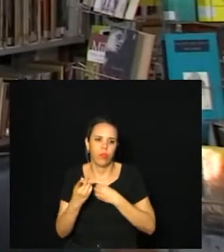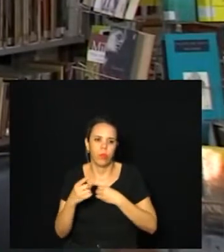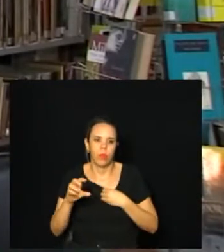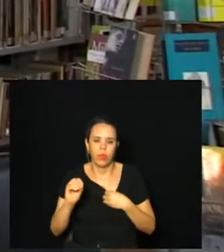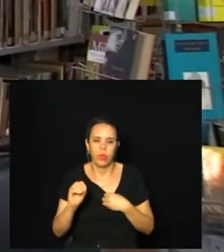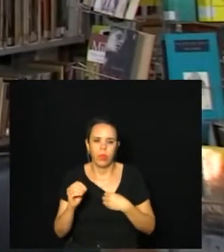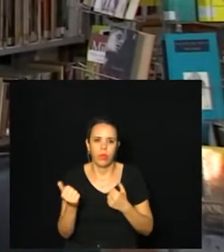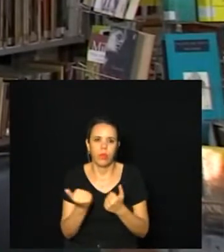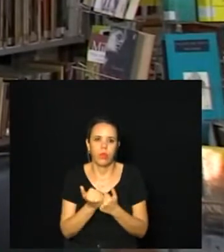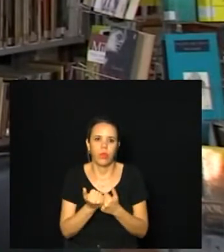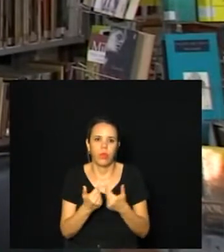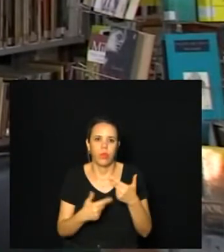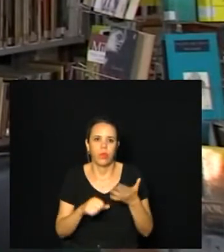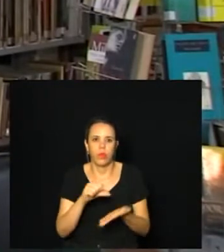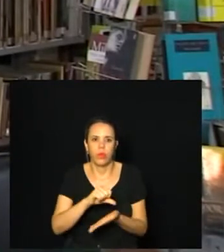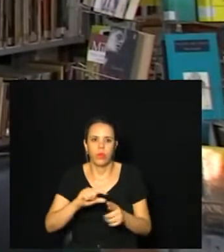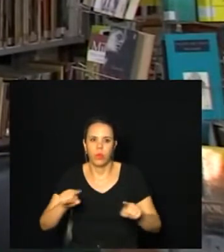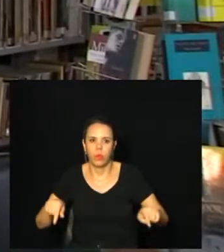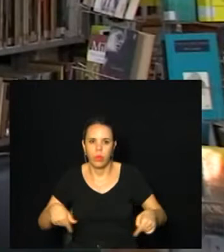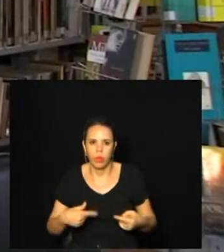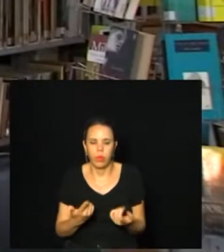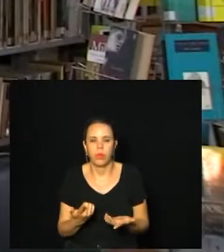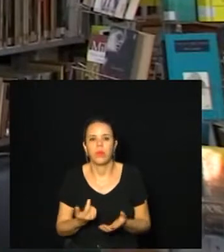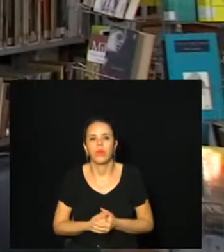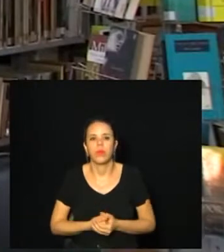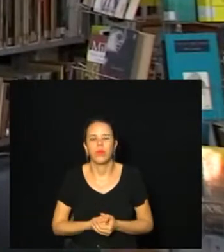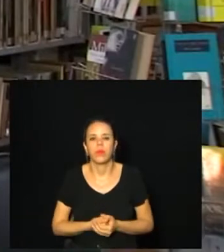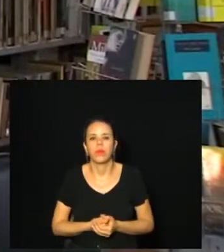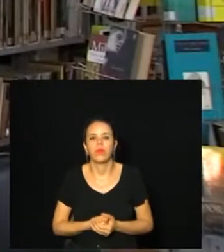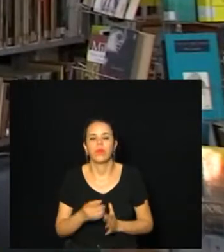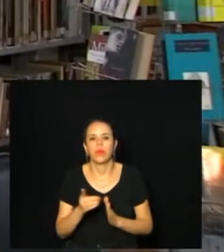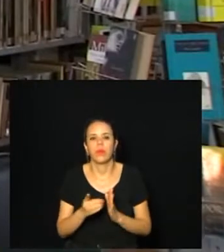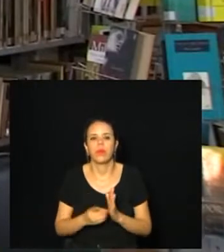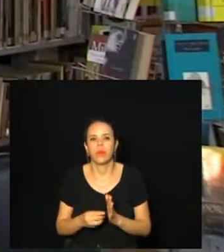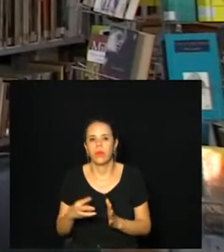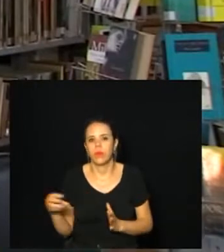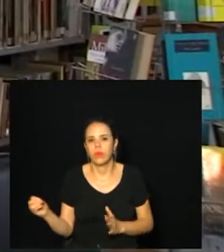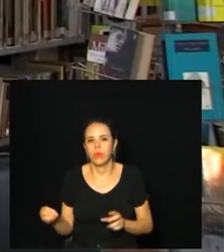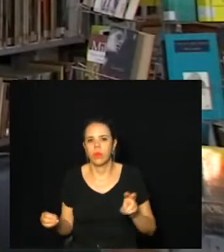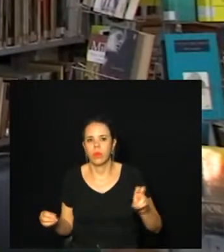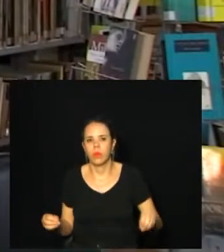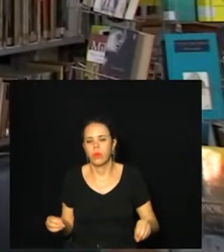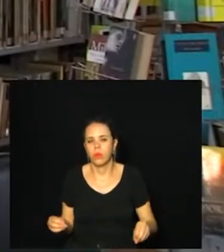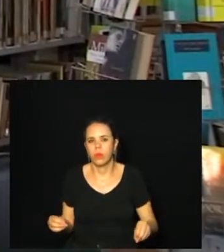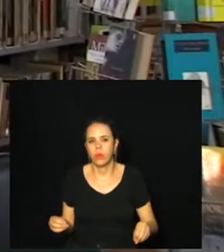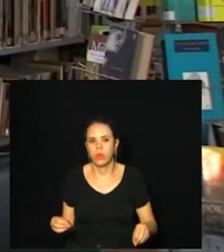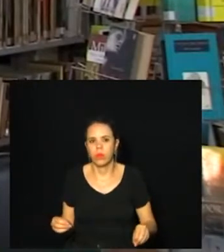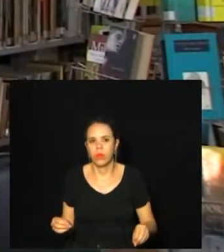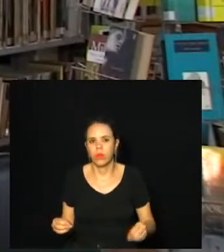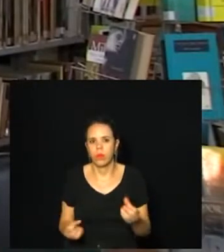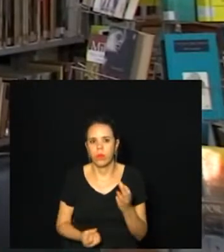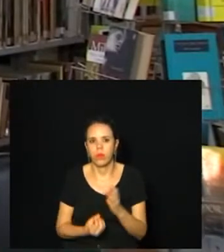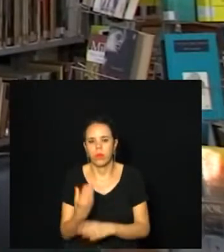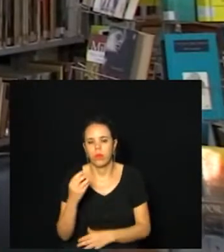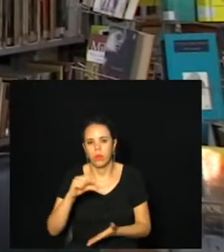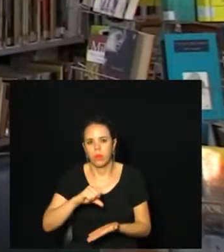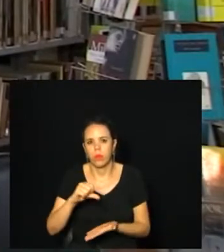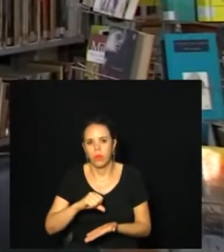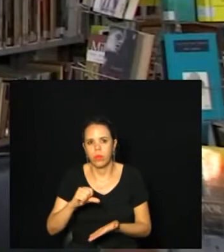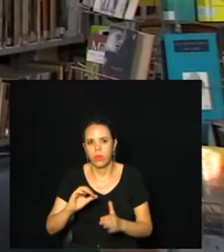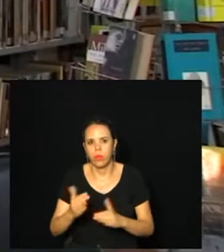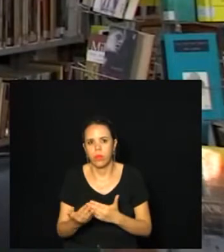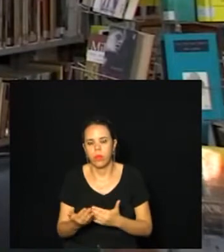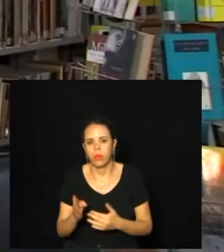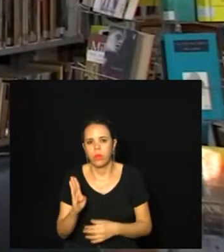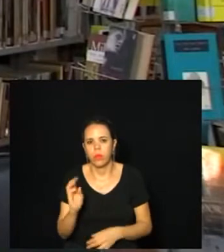lugar a vários loteamentos entre as décadas de 30 e 50. E assim nasceu a região, bairro